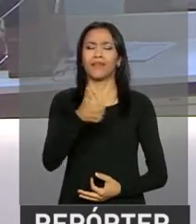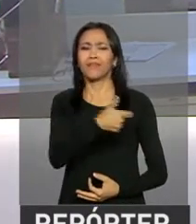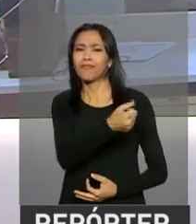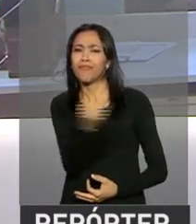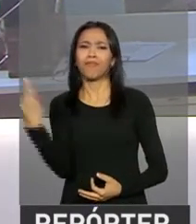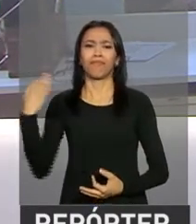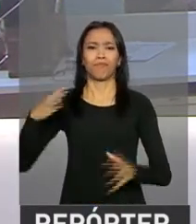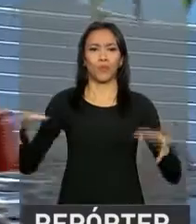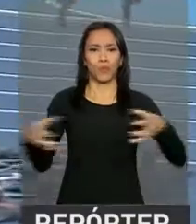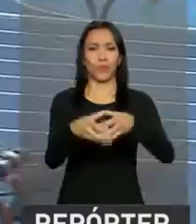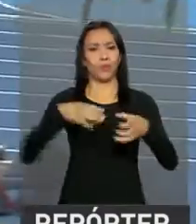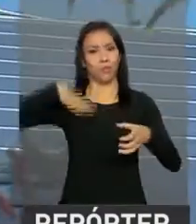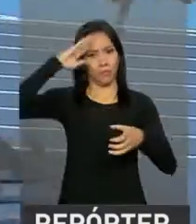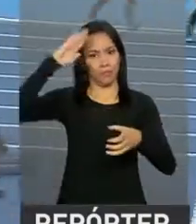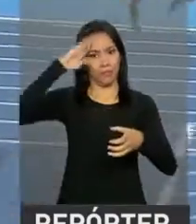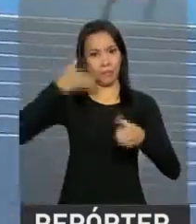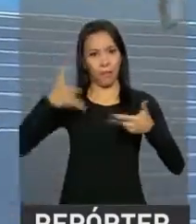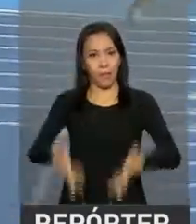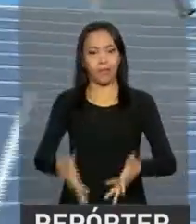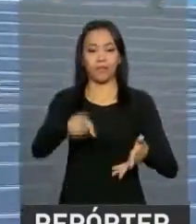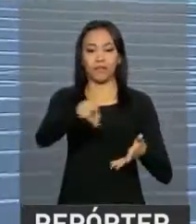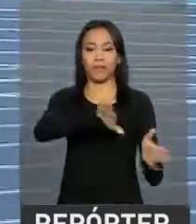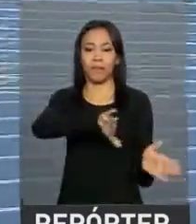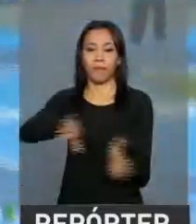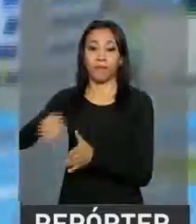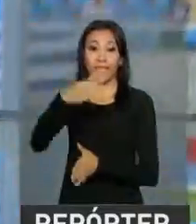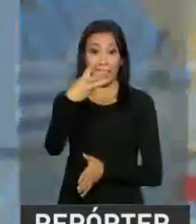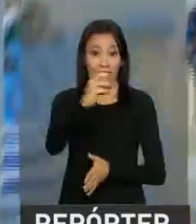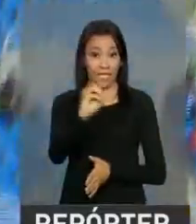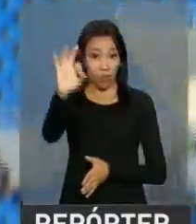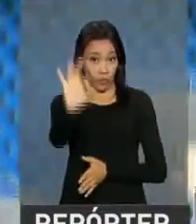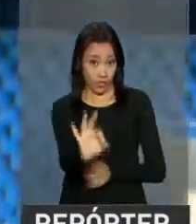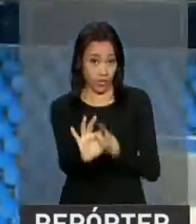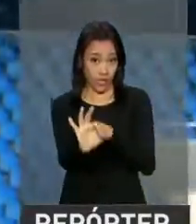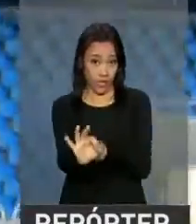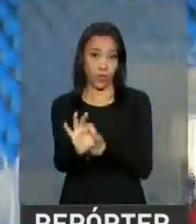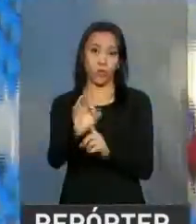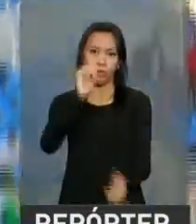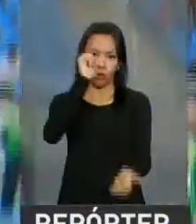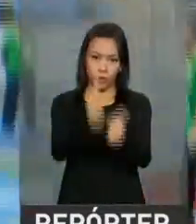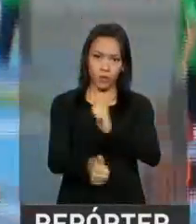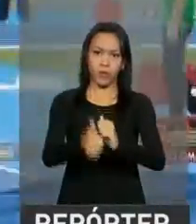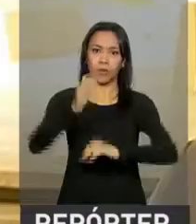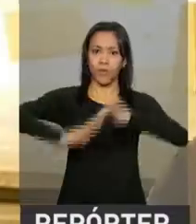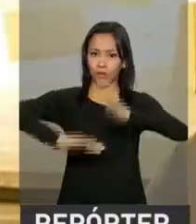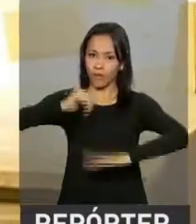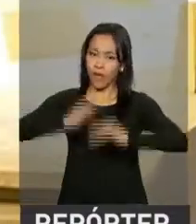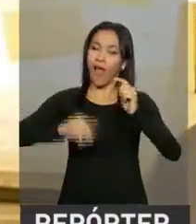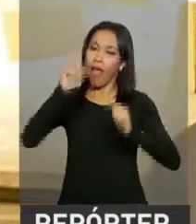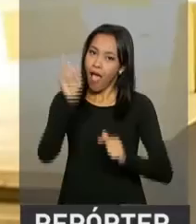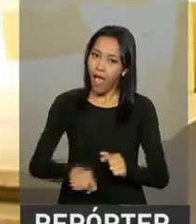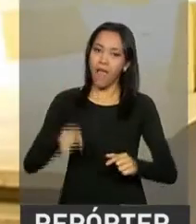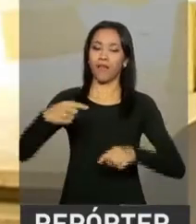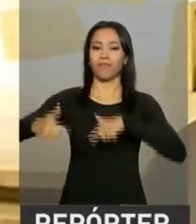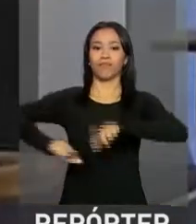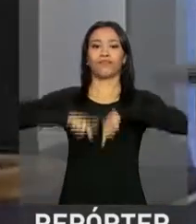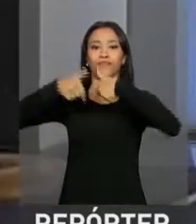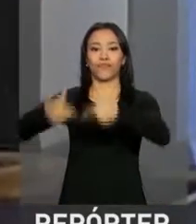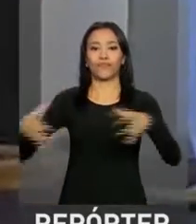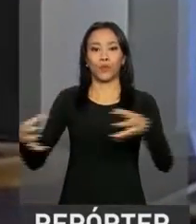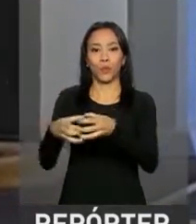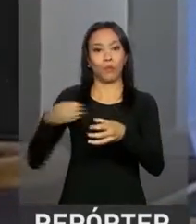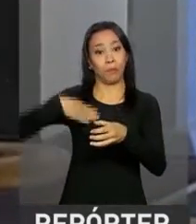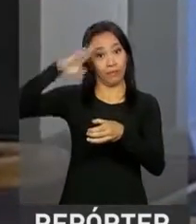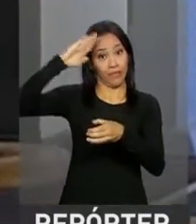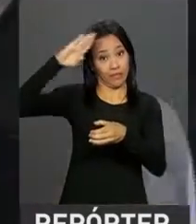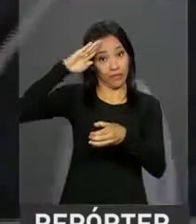olimpíada 30% dos atletas que representam o brasil nas olimpíadas são militares eles fazem